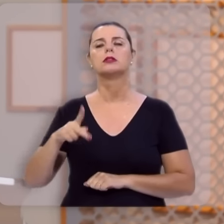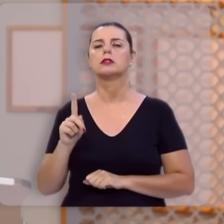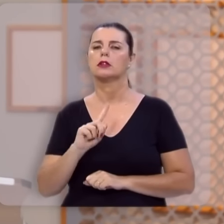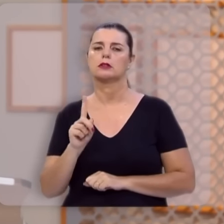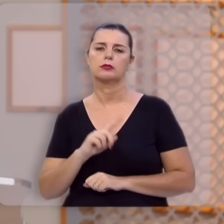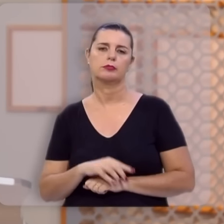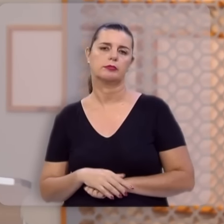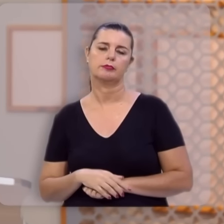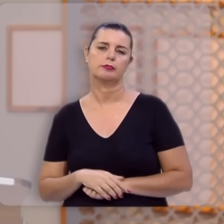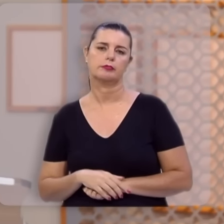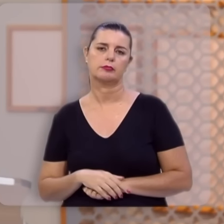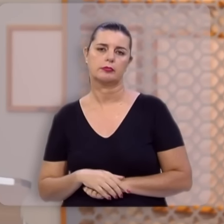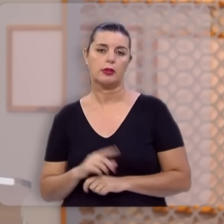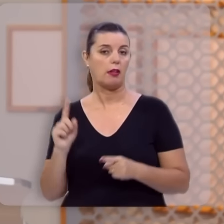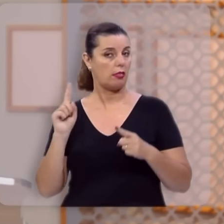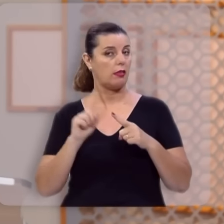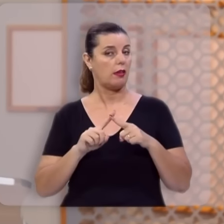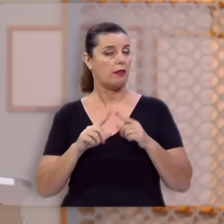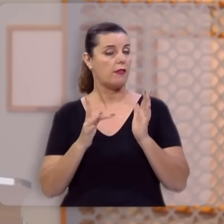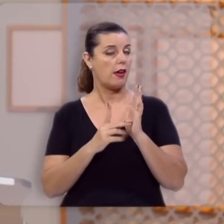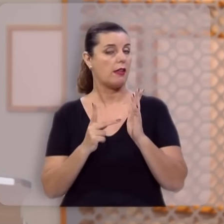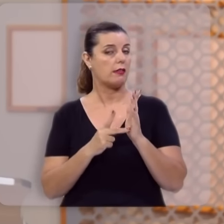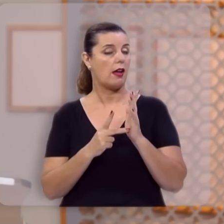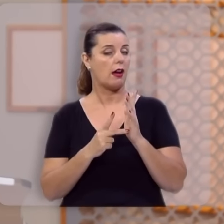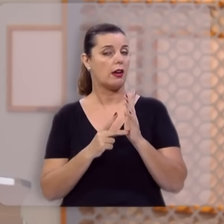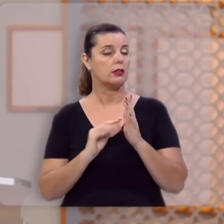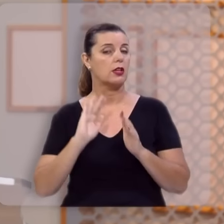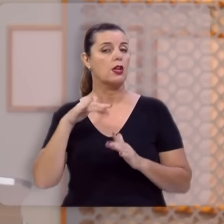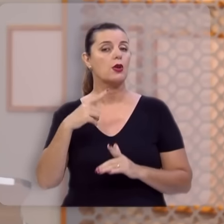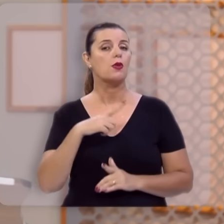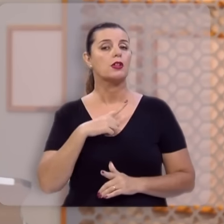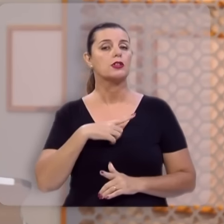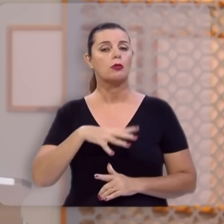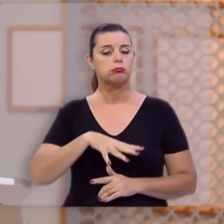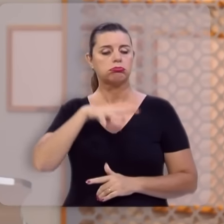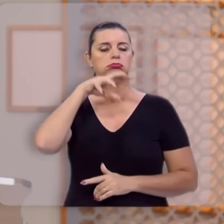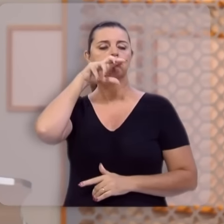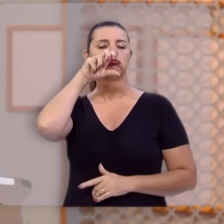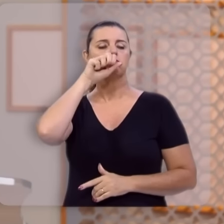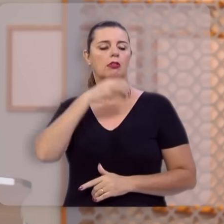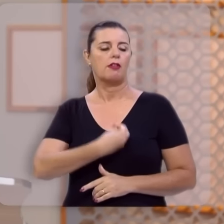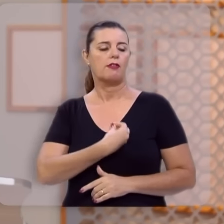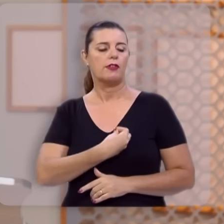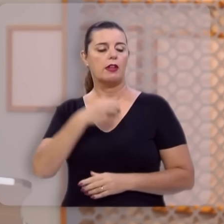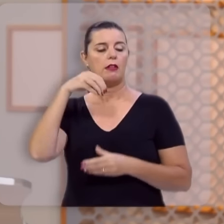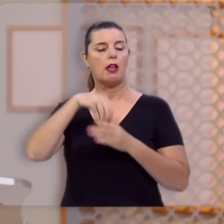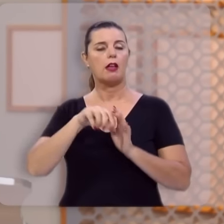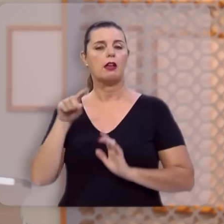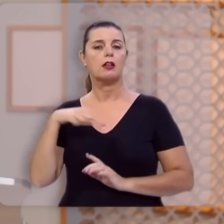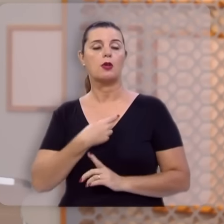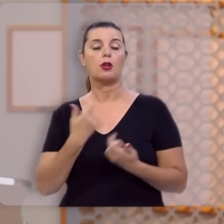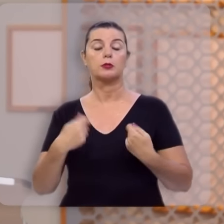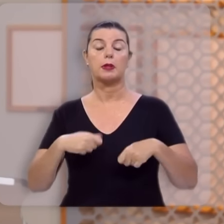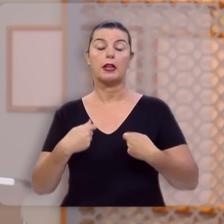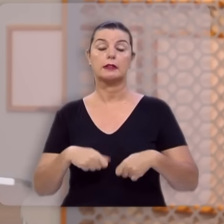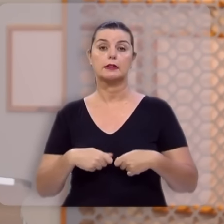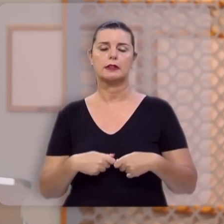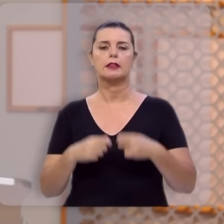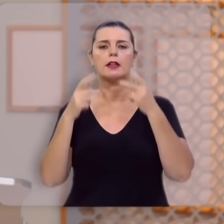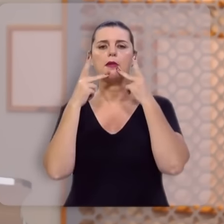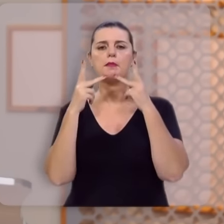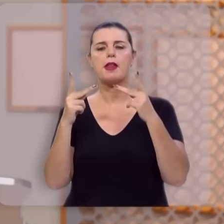aposentadoria, porque na verdade, enquanto tiver fôlego de vida em nós, nós